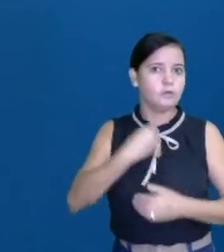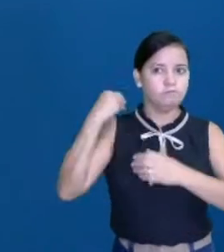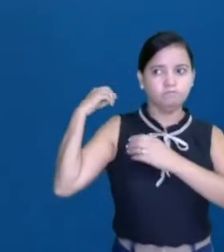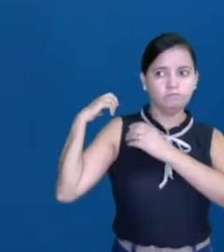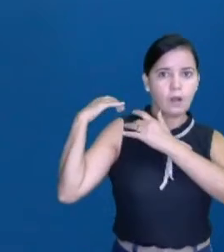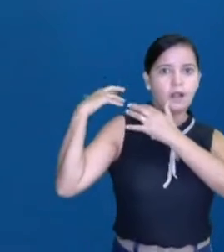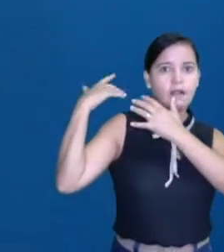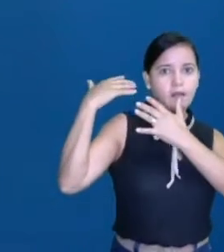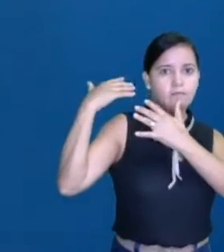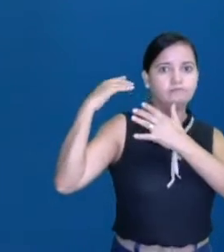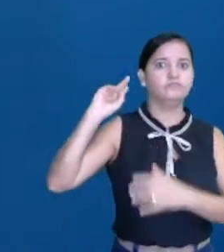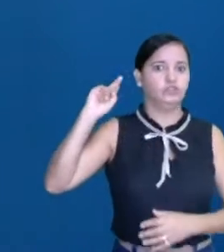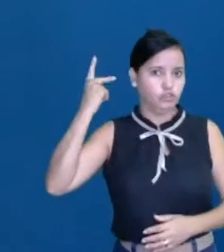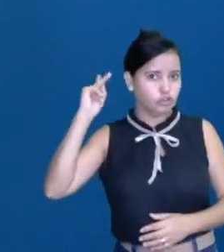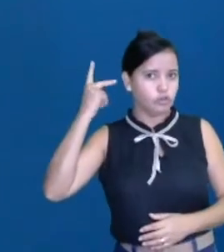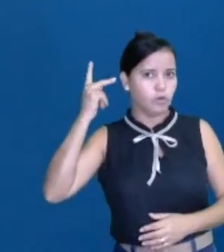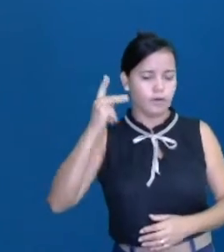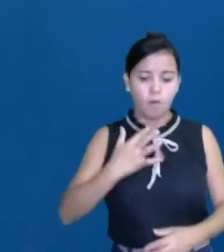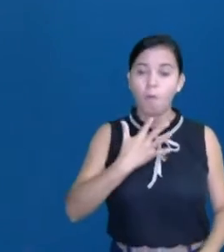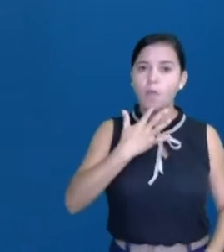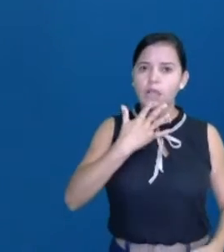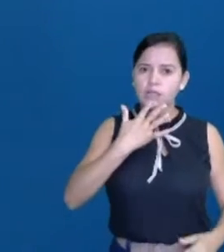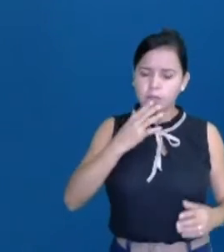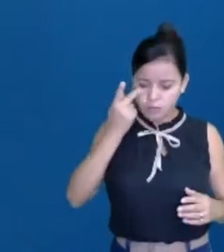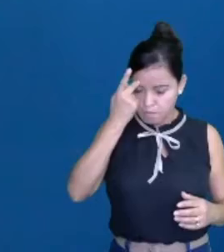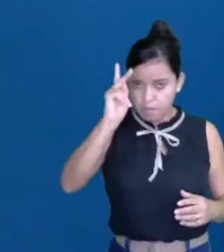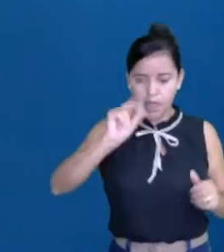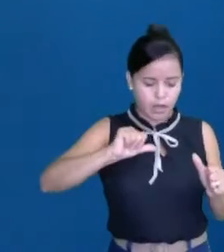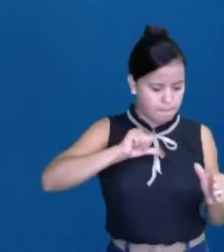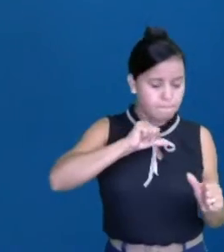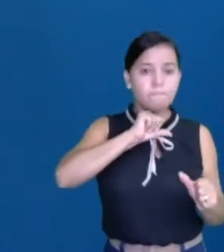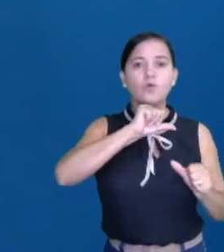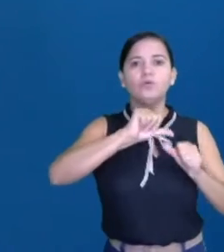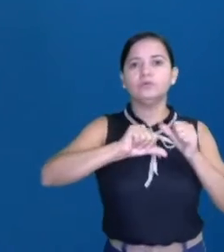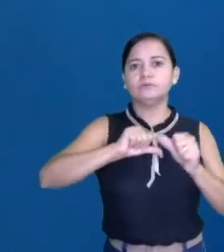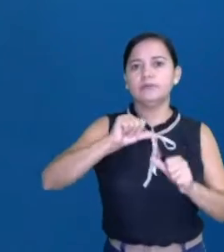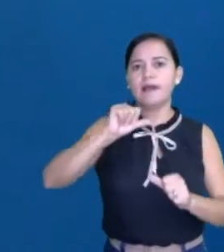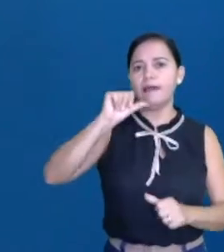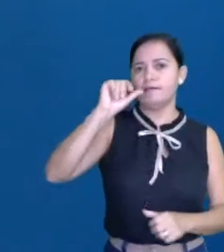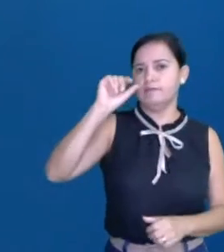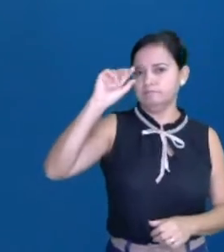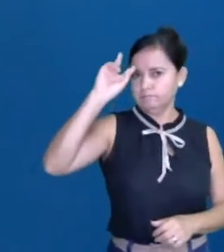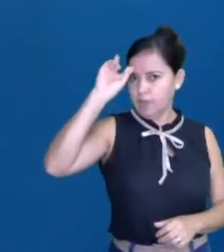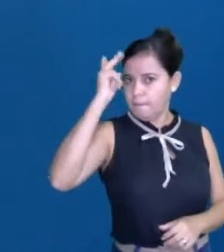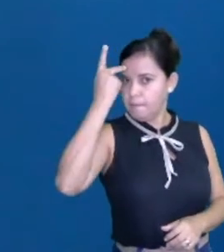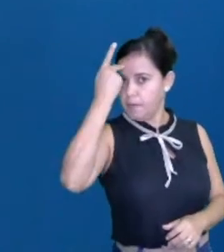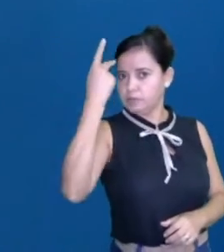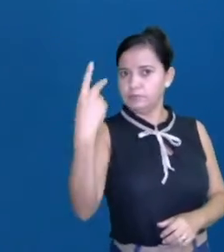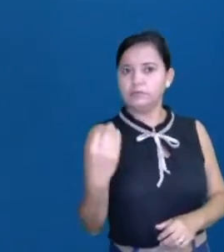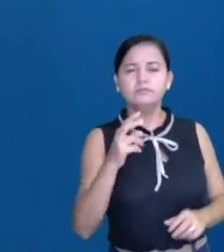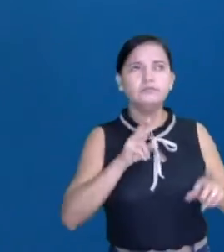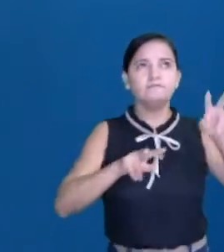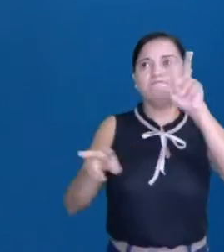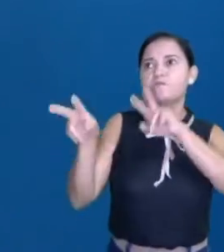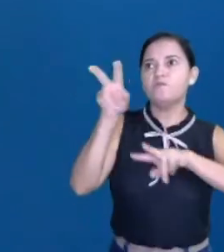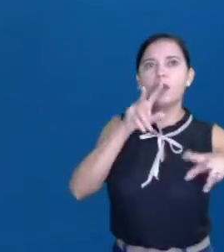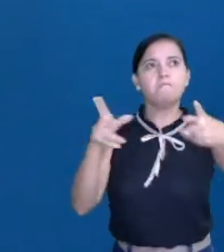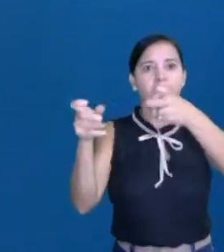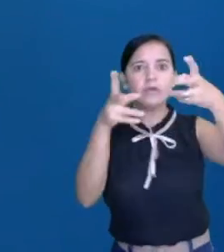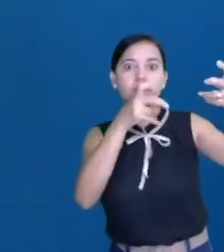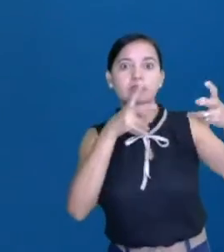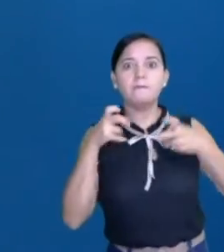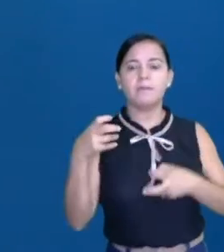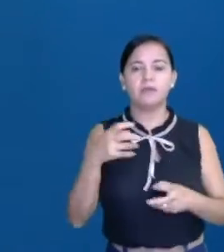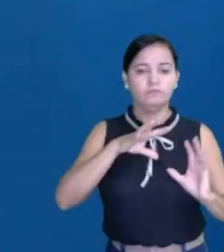possa ter realmente um conhecimento que mude a forma de ver esse universo, de ver esse mundo. Então, antes de mais nada,